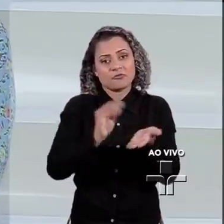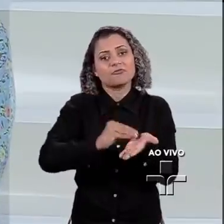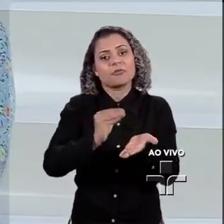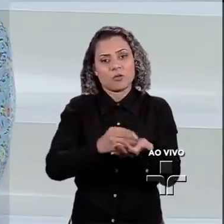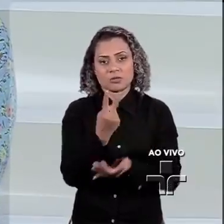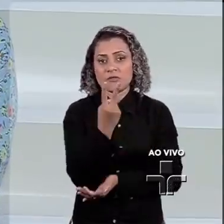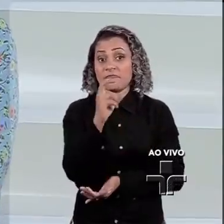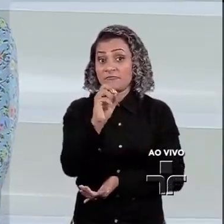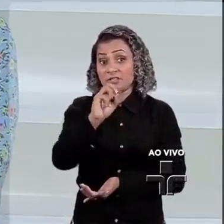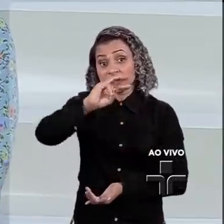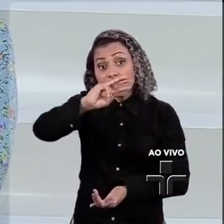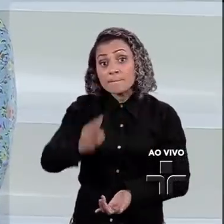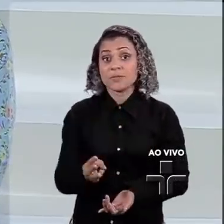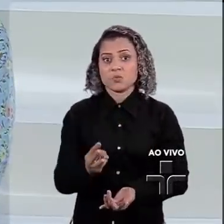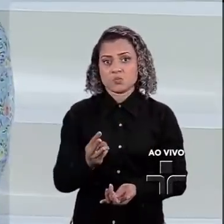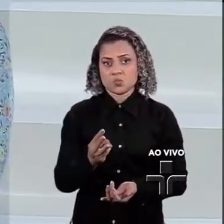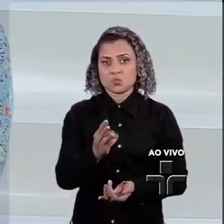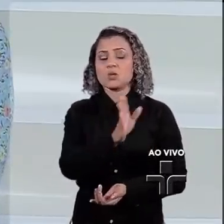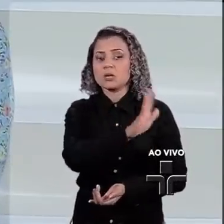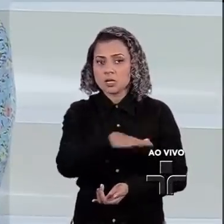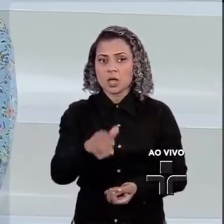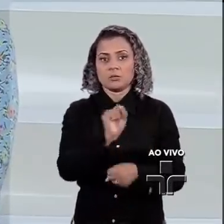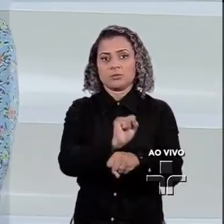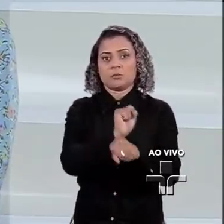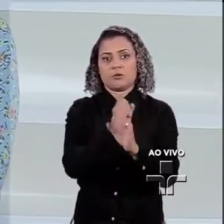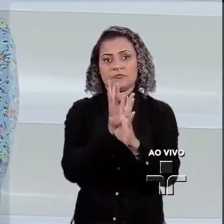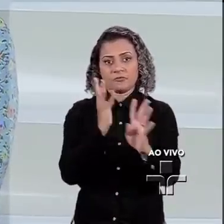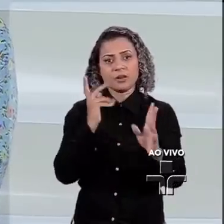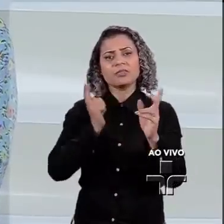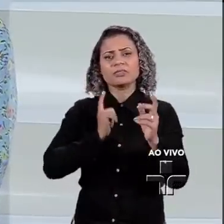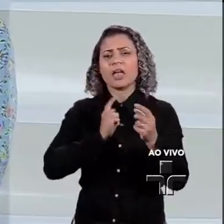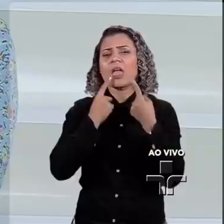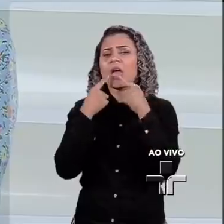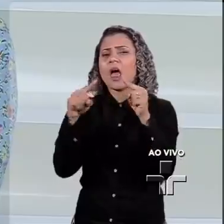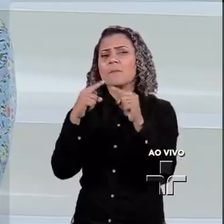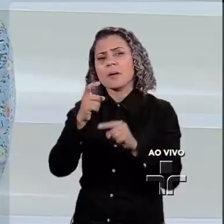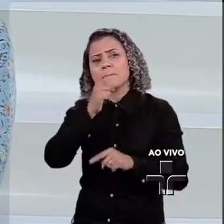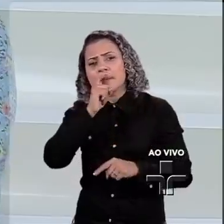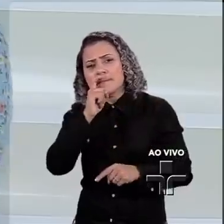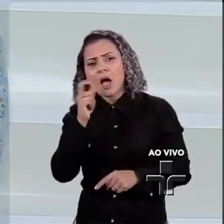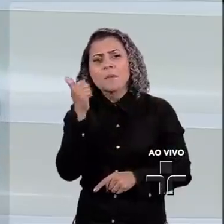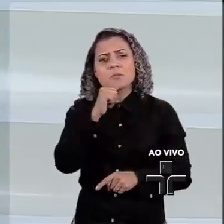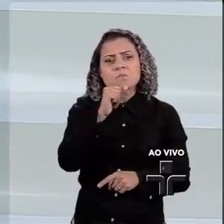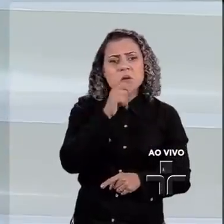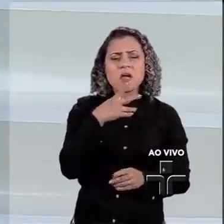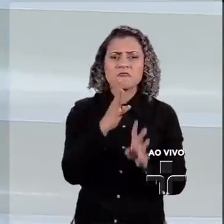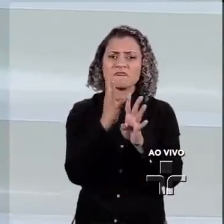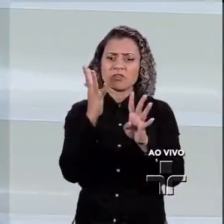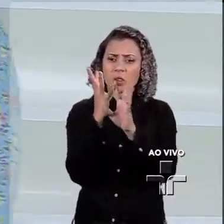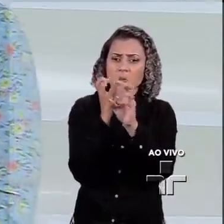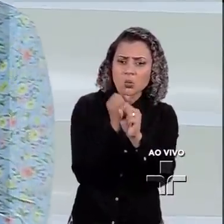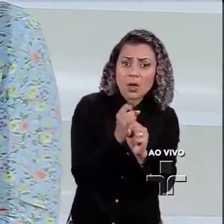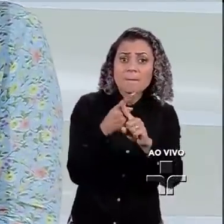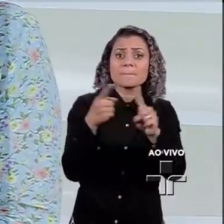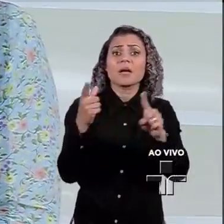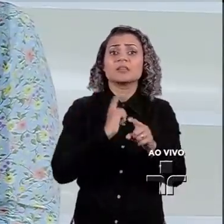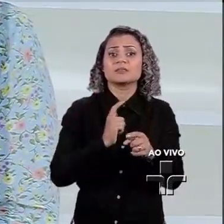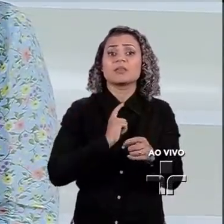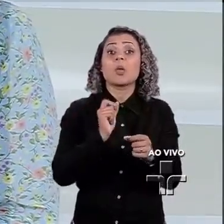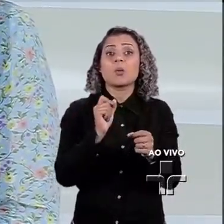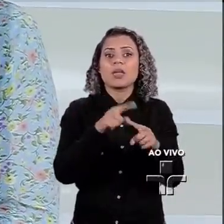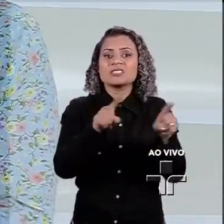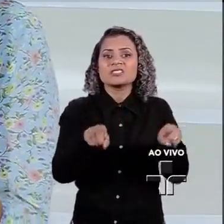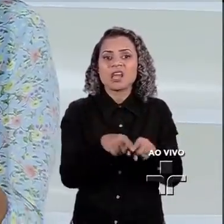crianças na fila de espera. E a gente recebe diariamente reclamação de pais dizendo que a fila diminuiu porque há mais crianças nas salas, nas